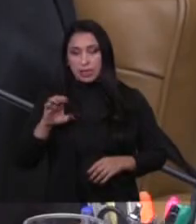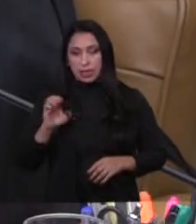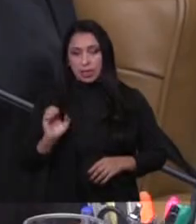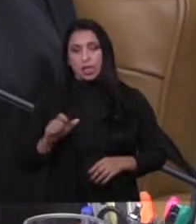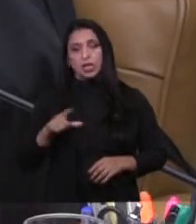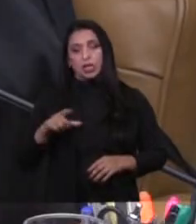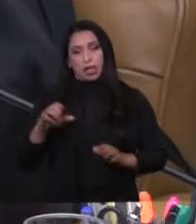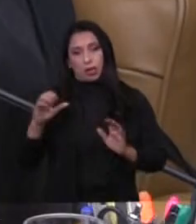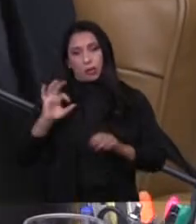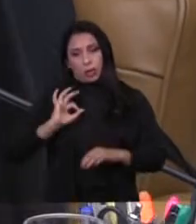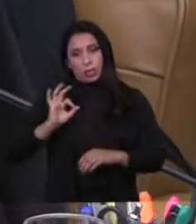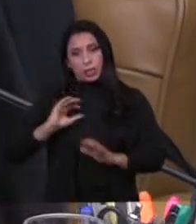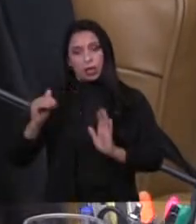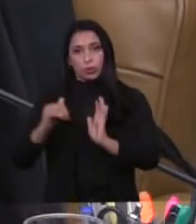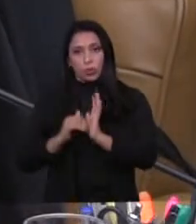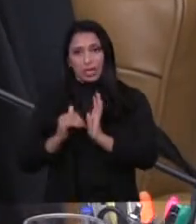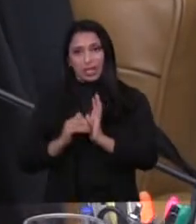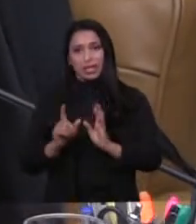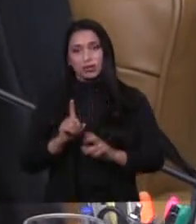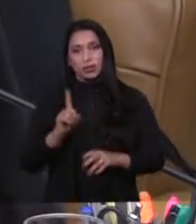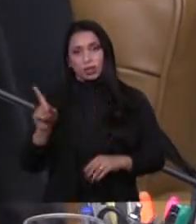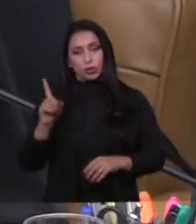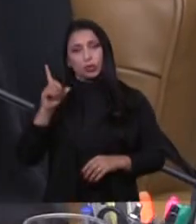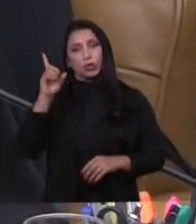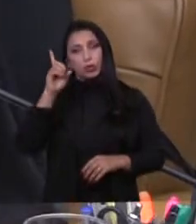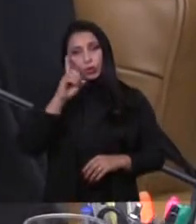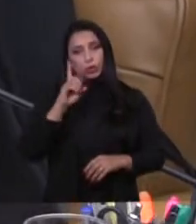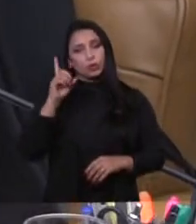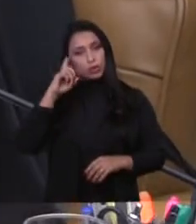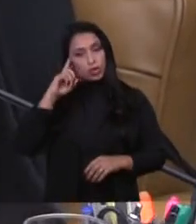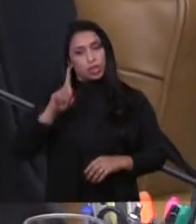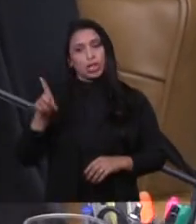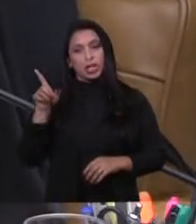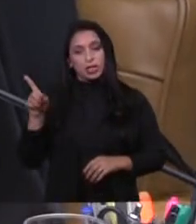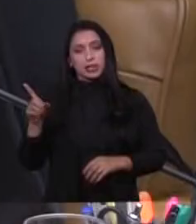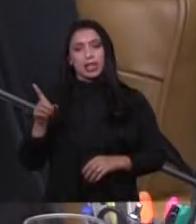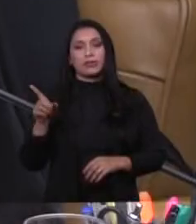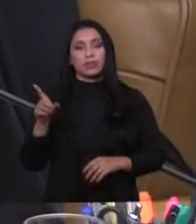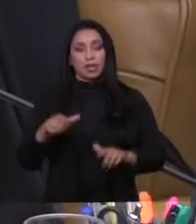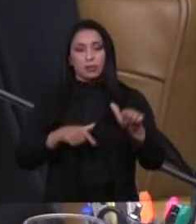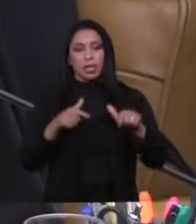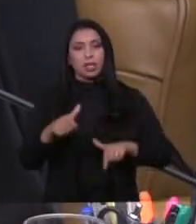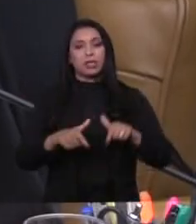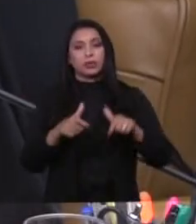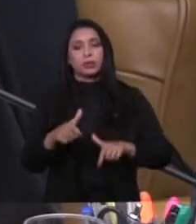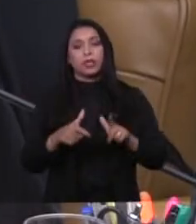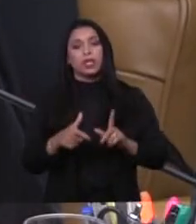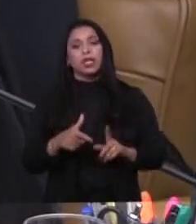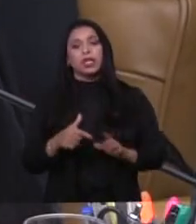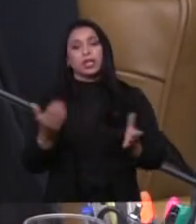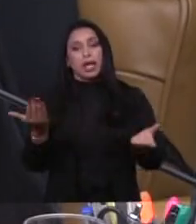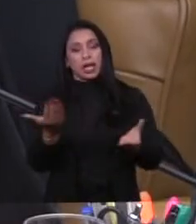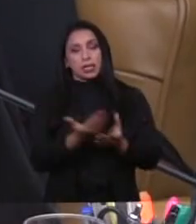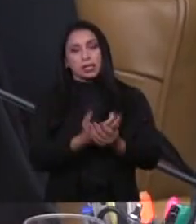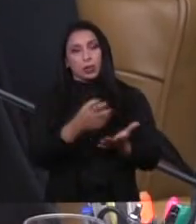legislativo federal que estava de plantão no Senado na tarde dos fatos e foi ouvido nesta ação penal,